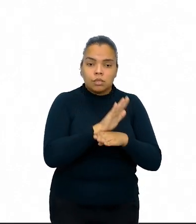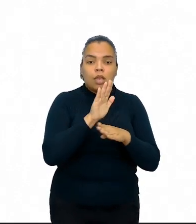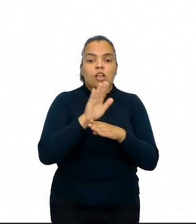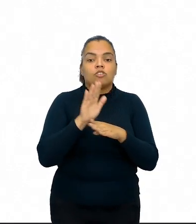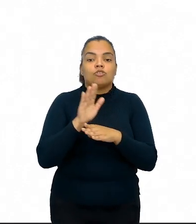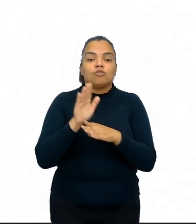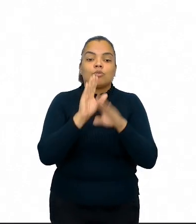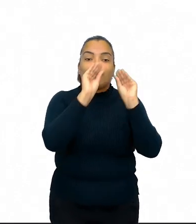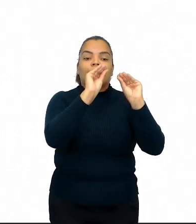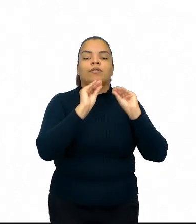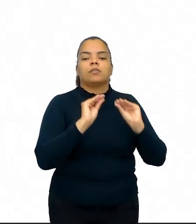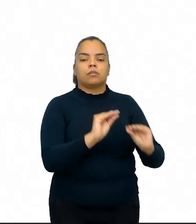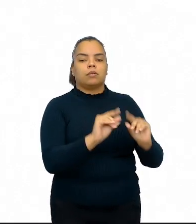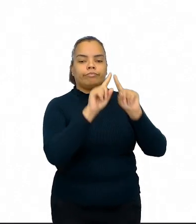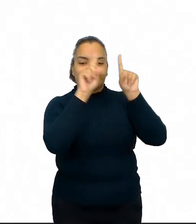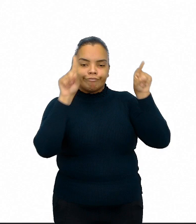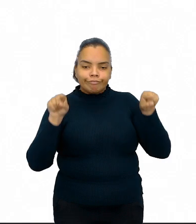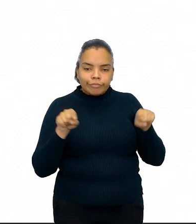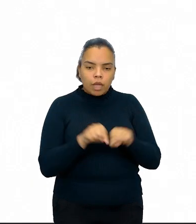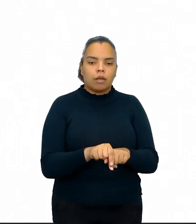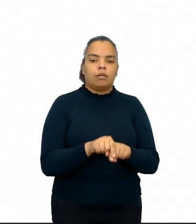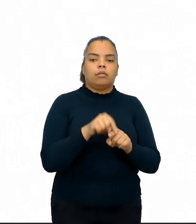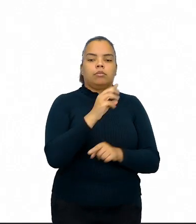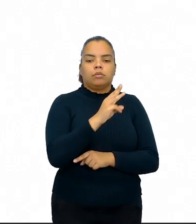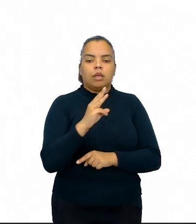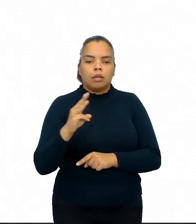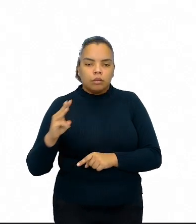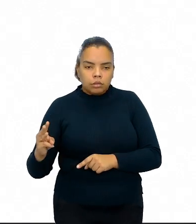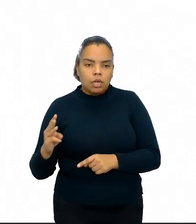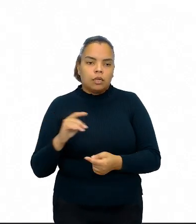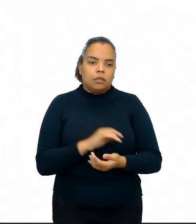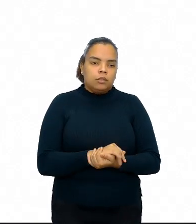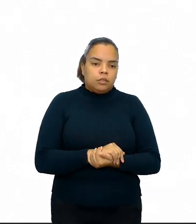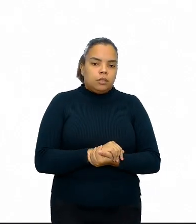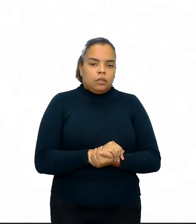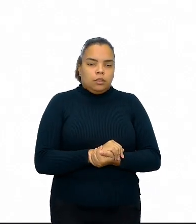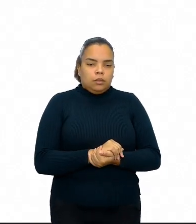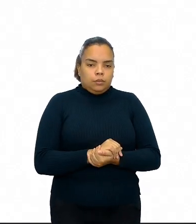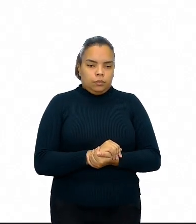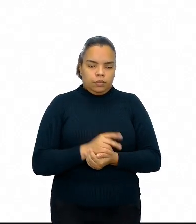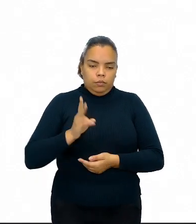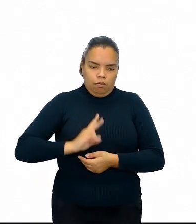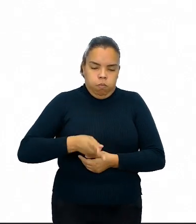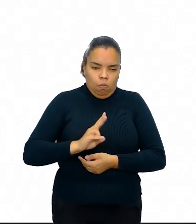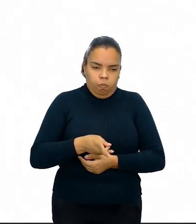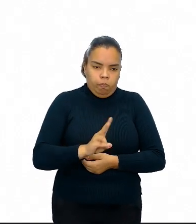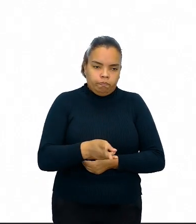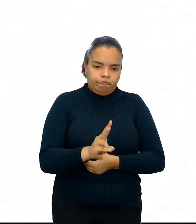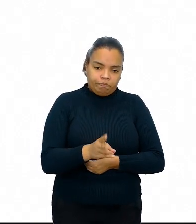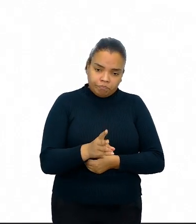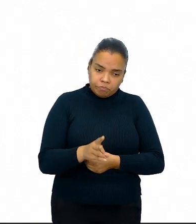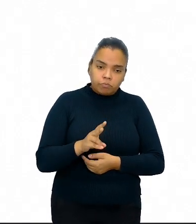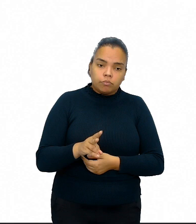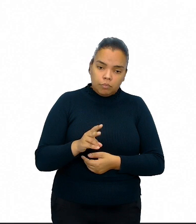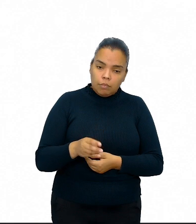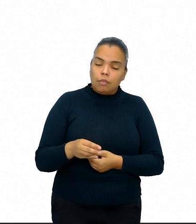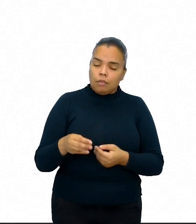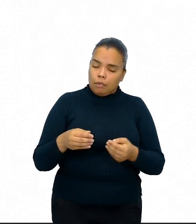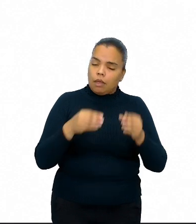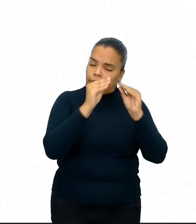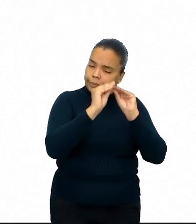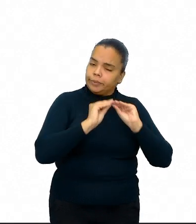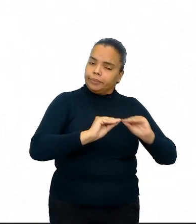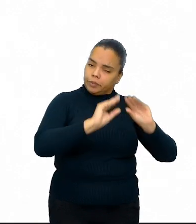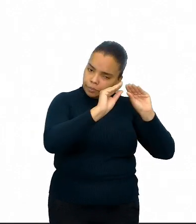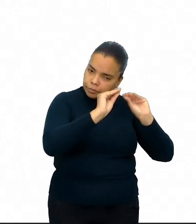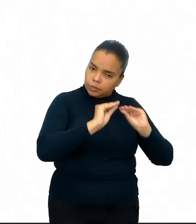Fábio, a Tatiane, que sempre deixa suas contribuições na nossa comunidade. Peço desculpa por não agradecer aos demais, mas nós